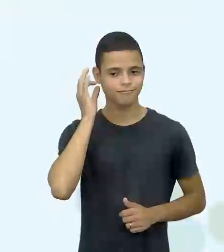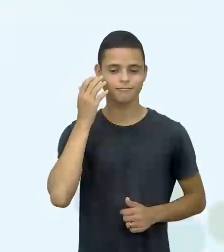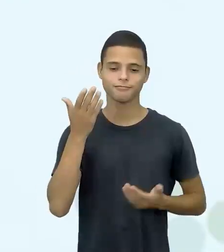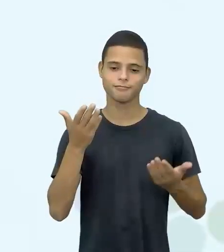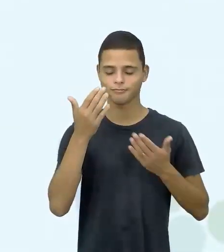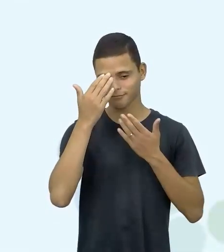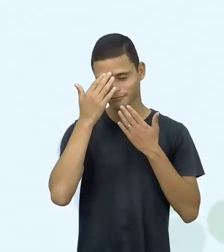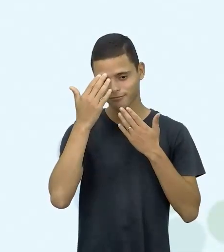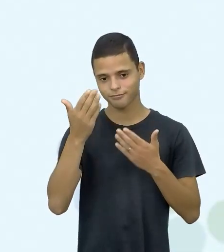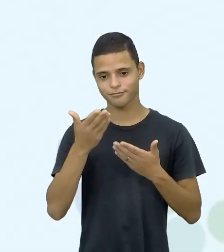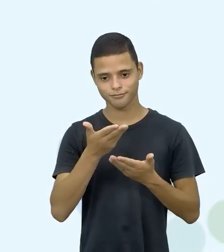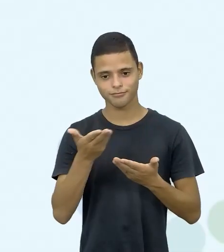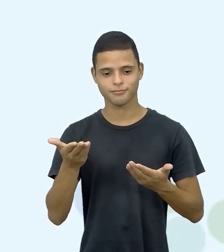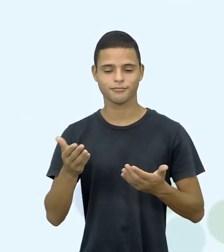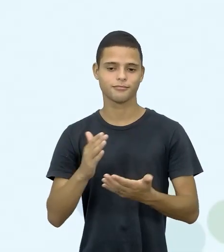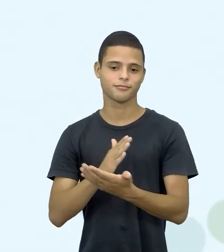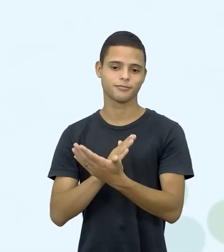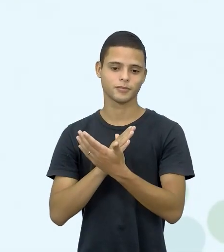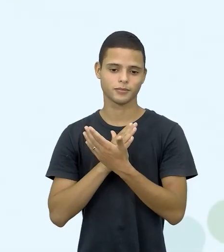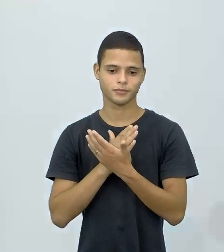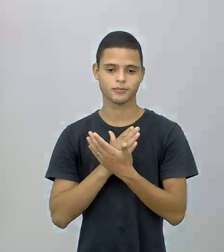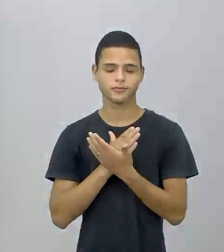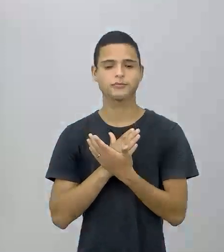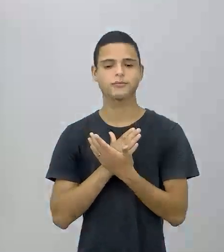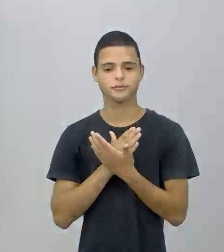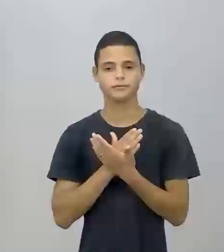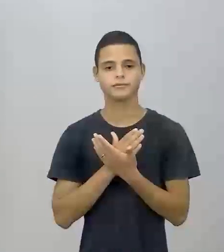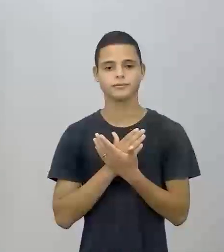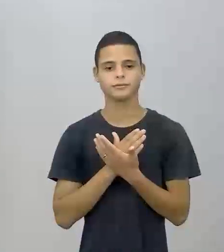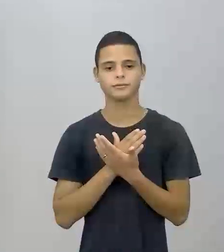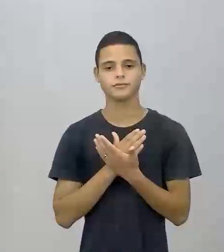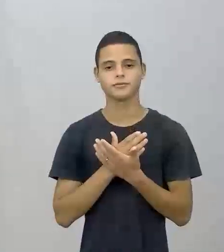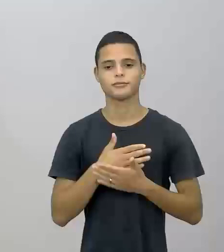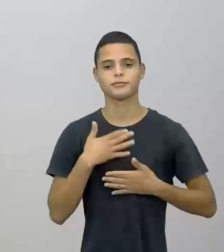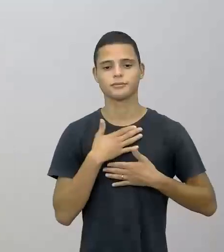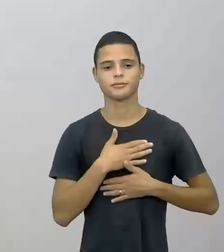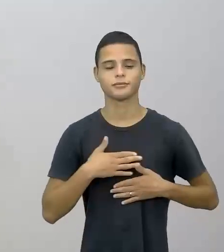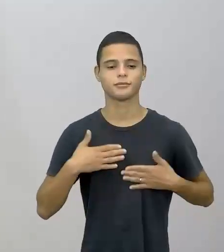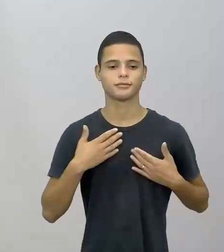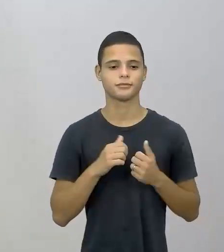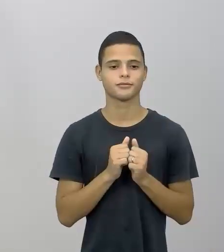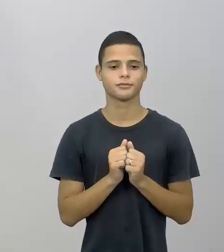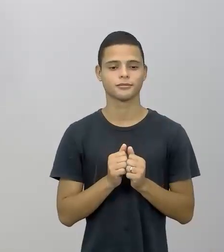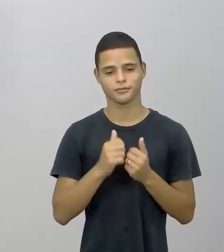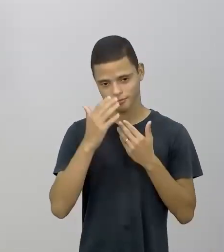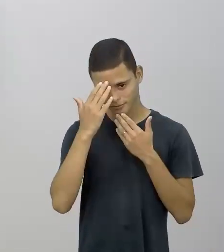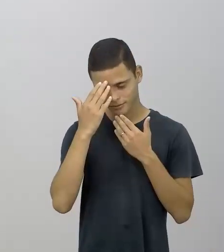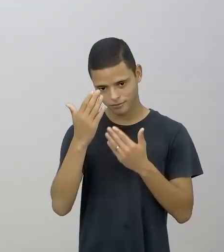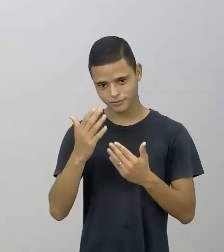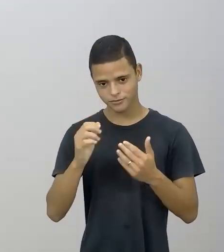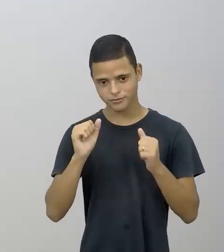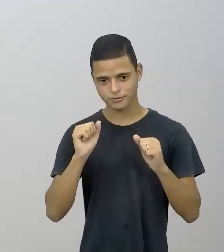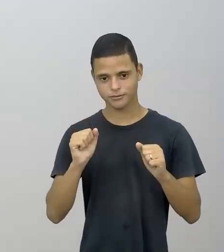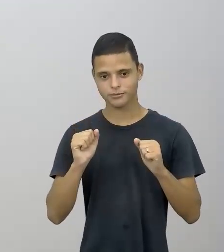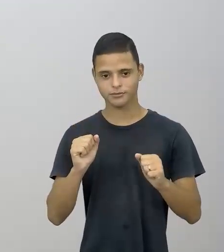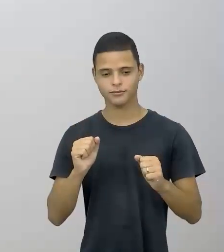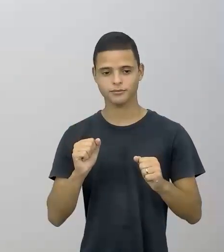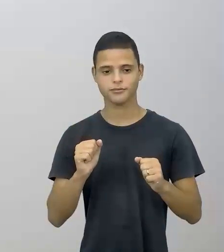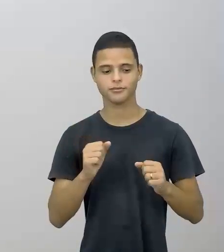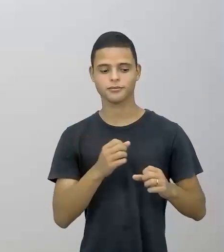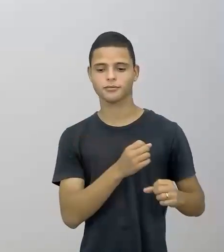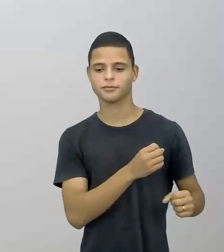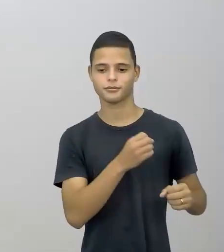quero agradecer por você ter vindo me ajudar, né? Que um amigo tá para isso. Esse mico enorme aqui, mas tudo bem, é isso aí. Obrigada. Então, você pode levar para mim, por favor, isso para